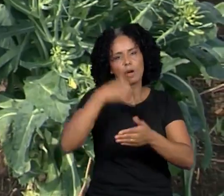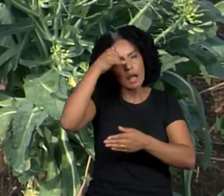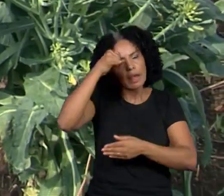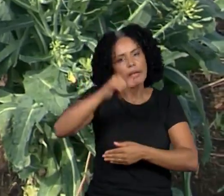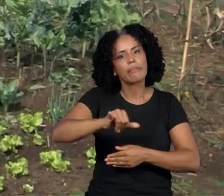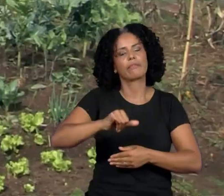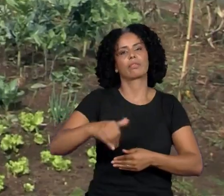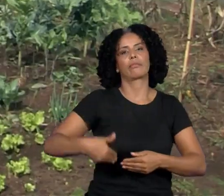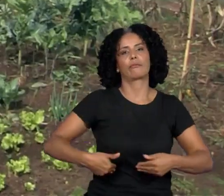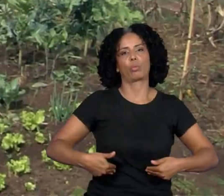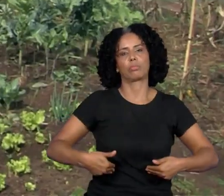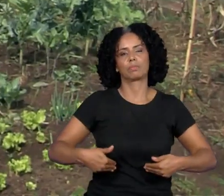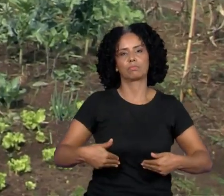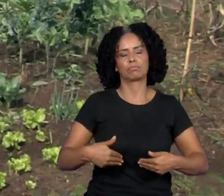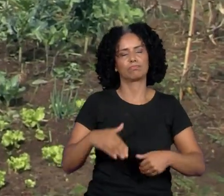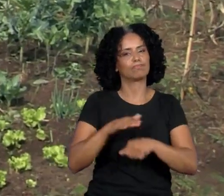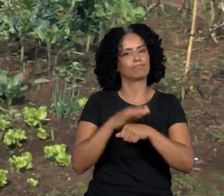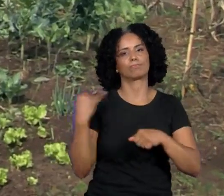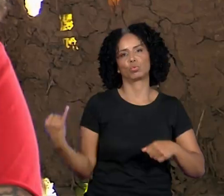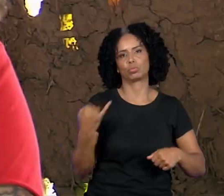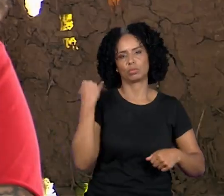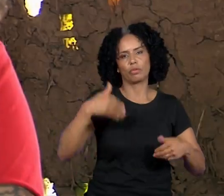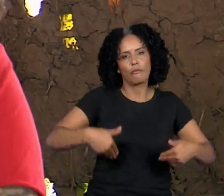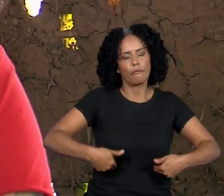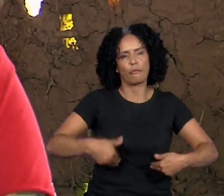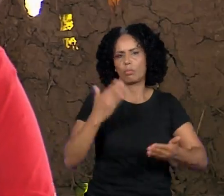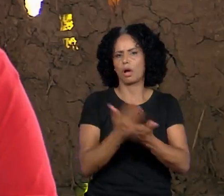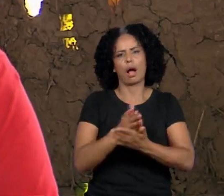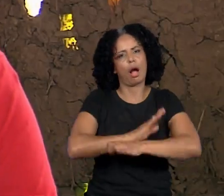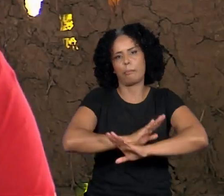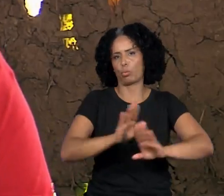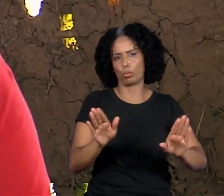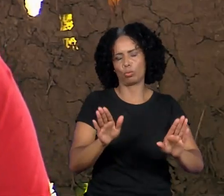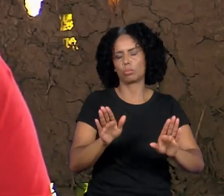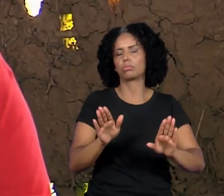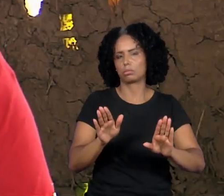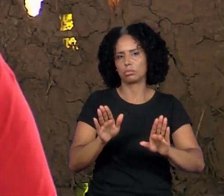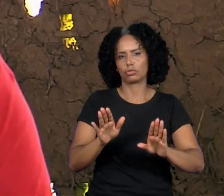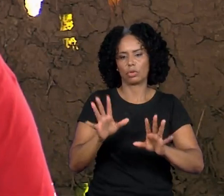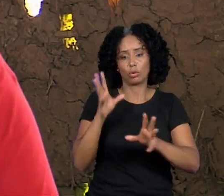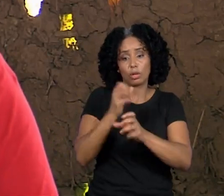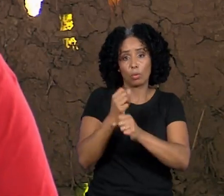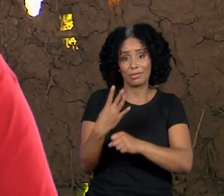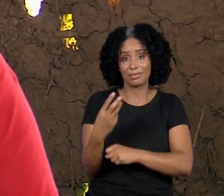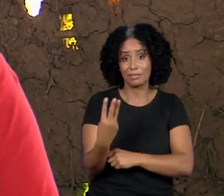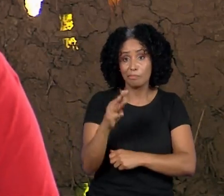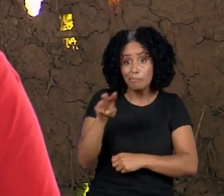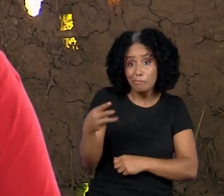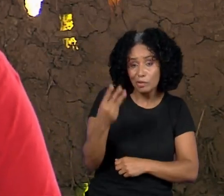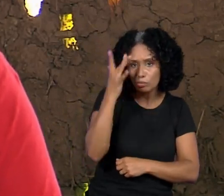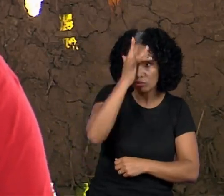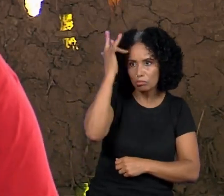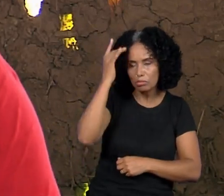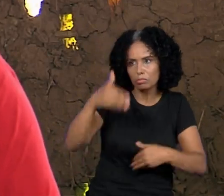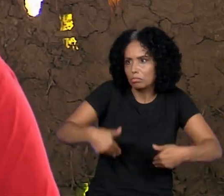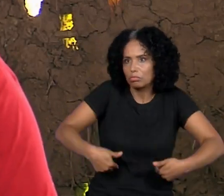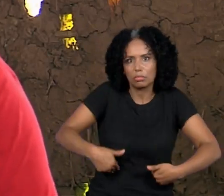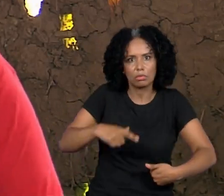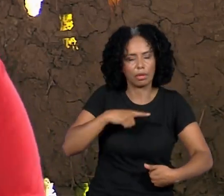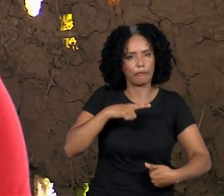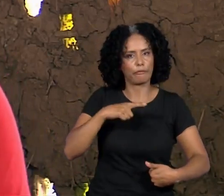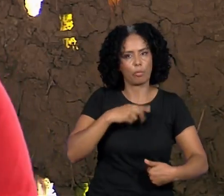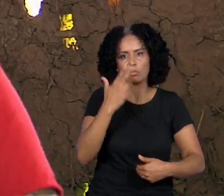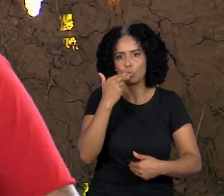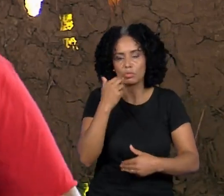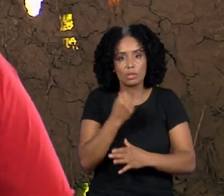primeira coisa é acabar com a fome, né? A gente está com mais de 33 milhões de brasileiros que estão no mapa da fome. que vi insegurança alimentar, que na